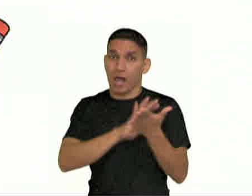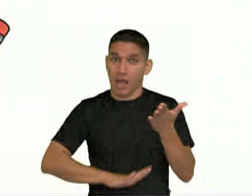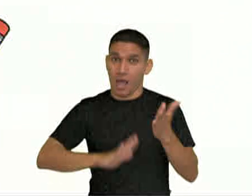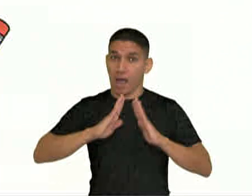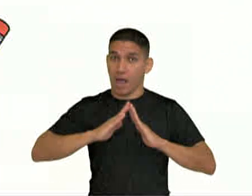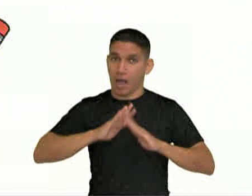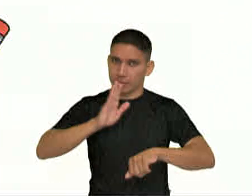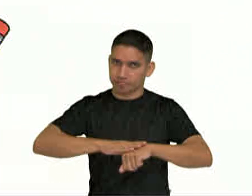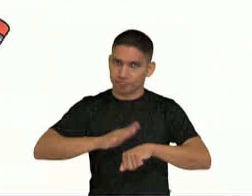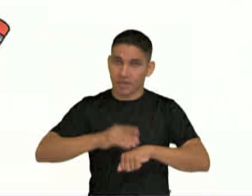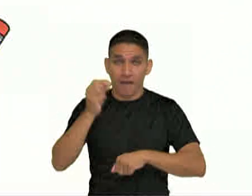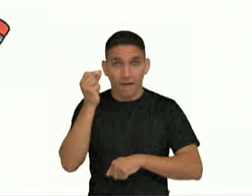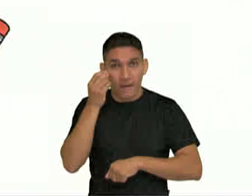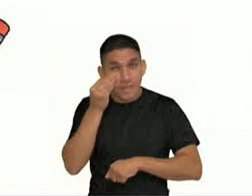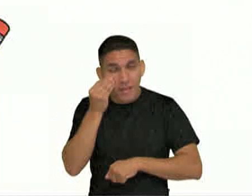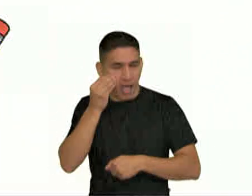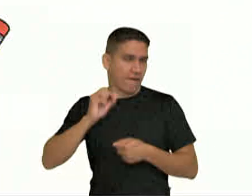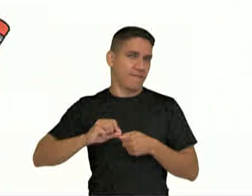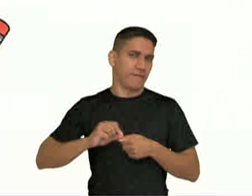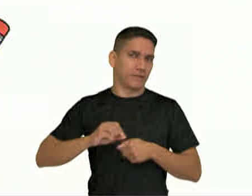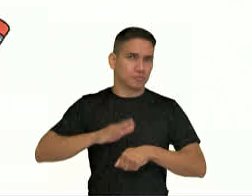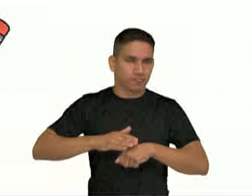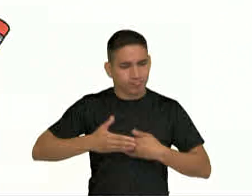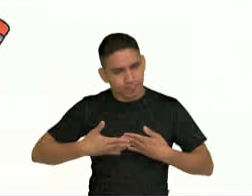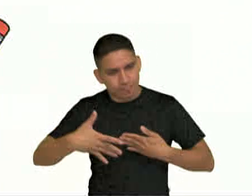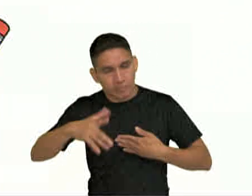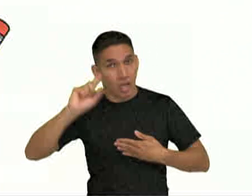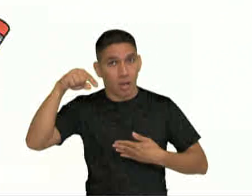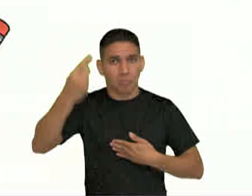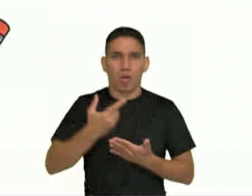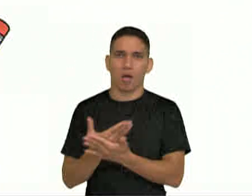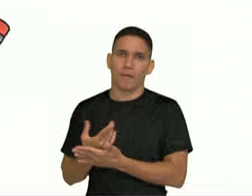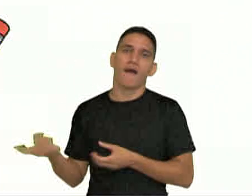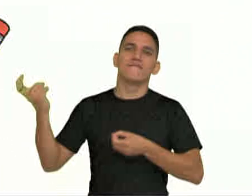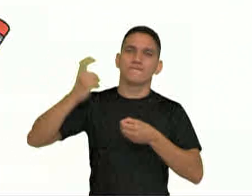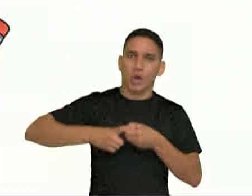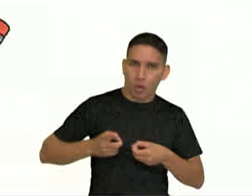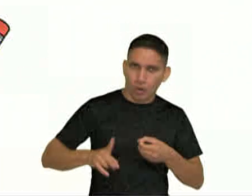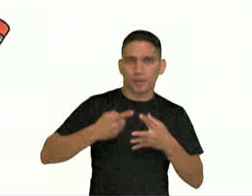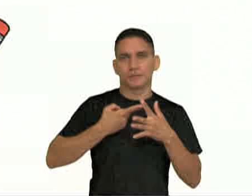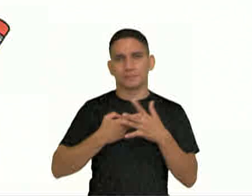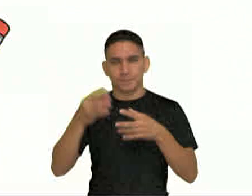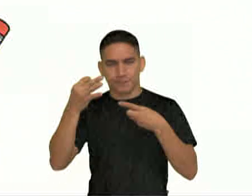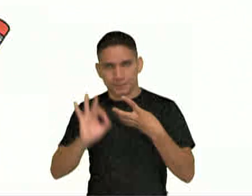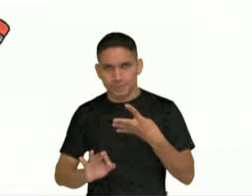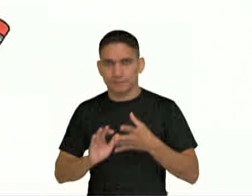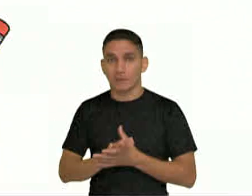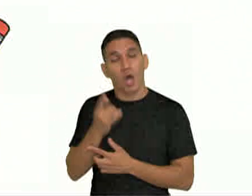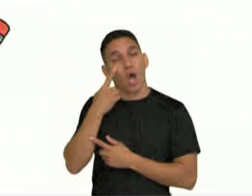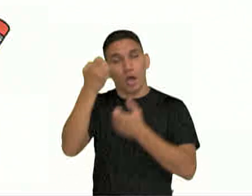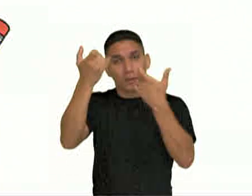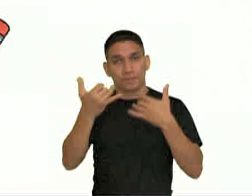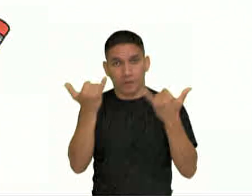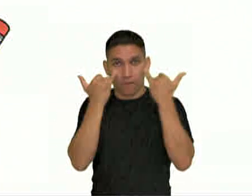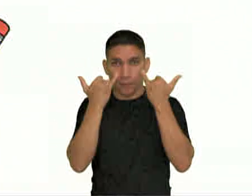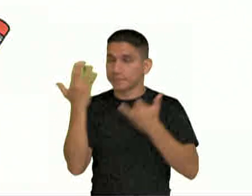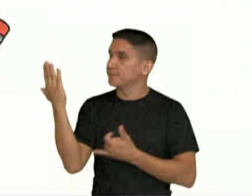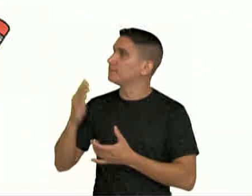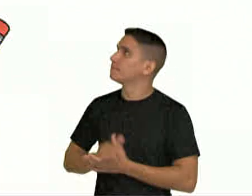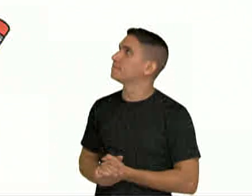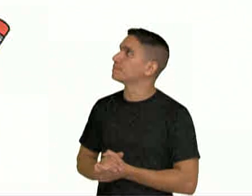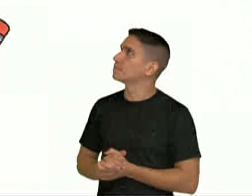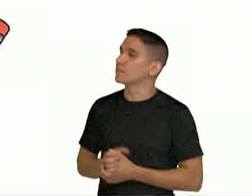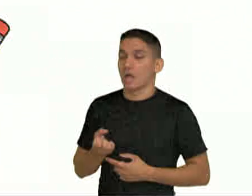tentar fazer sozinho aí durante esse tempo aí. Na próxima aula, a gente volta para corrigir. Olha só o que está dizendo para você.